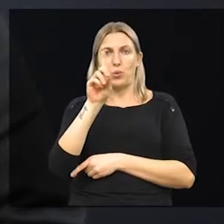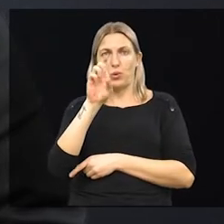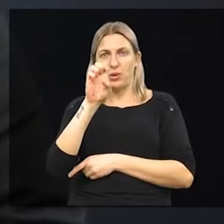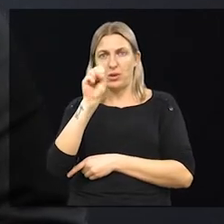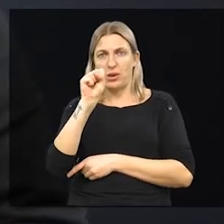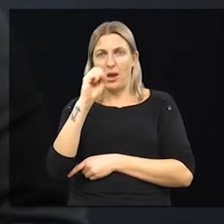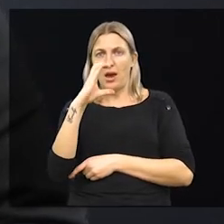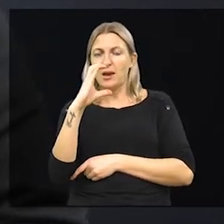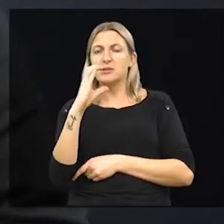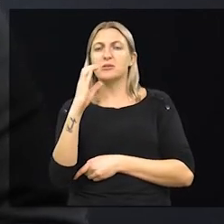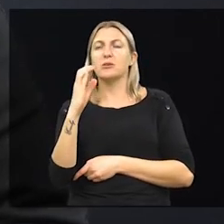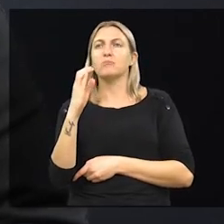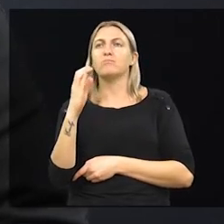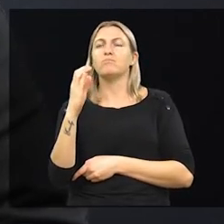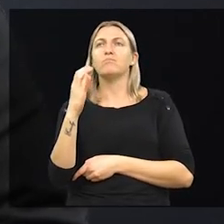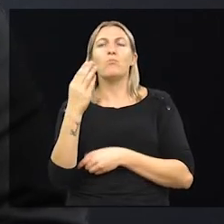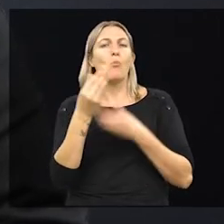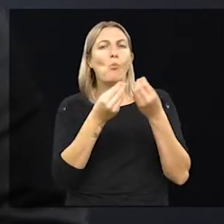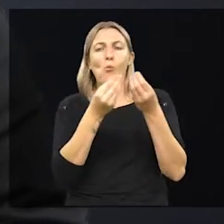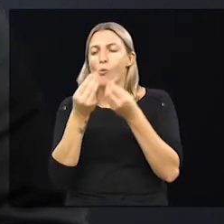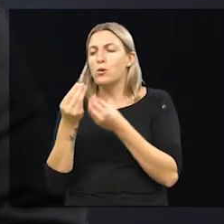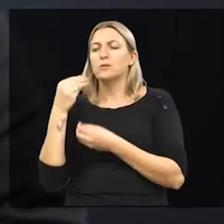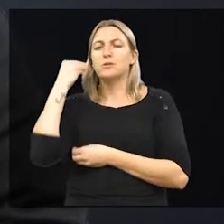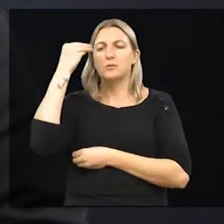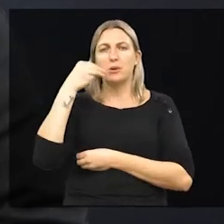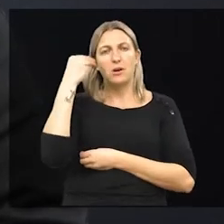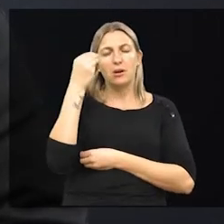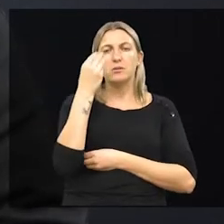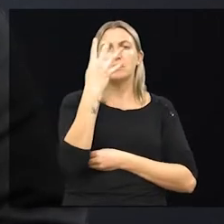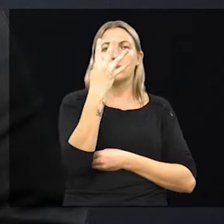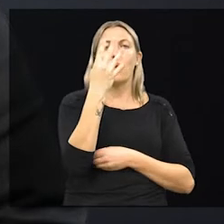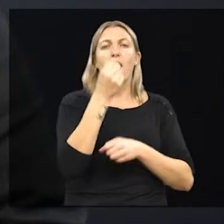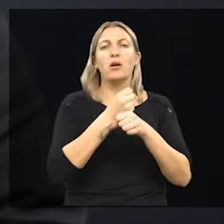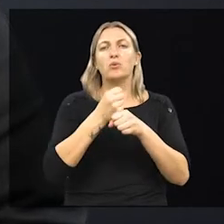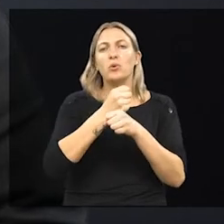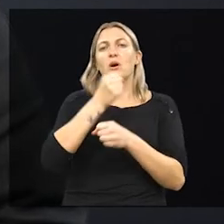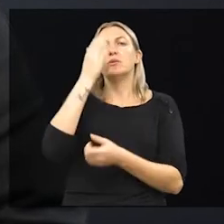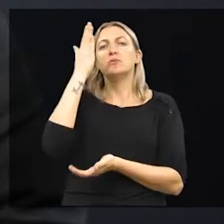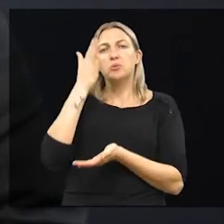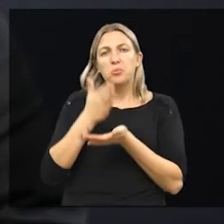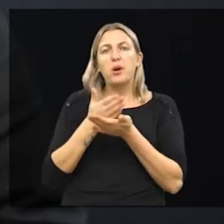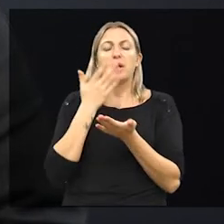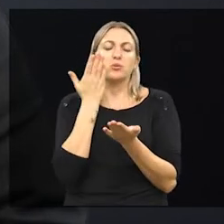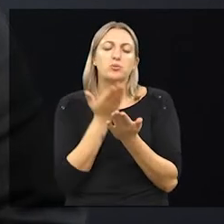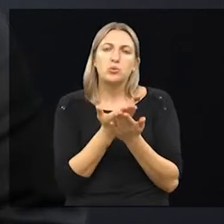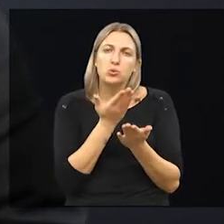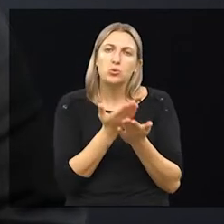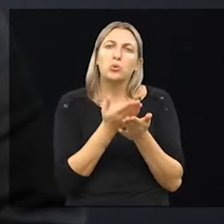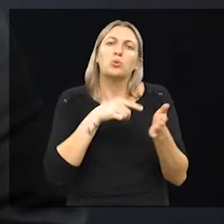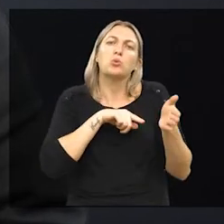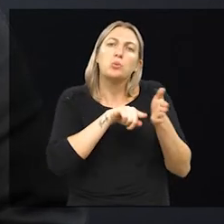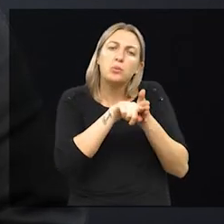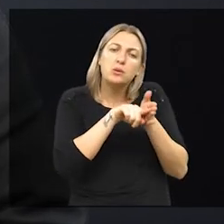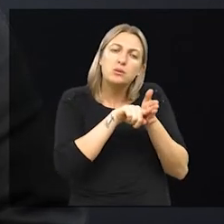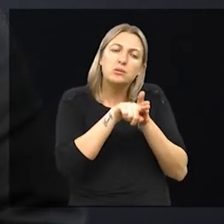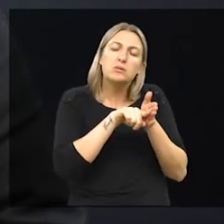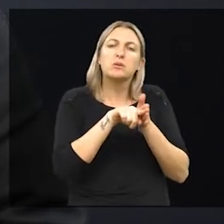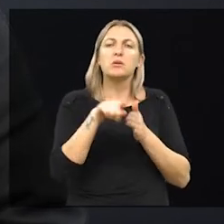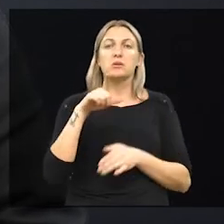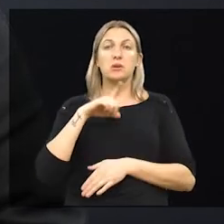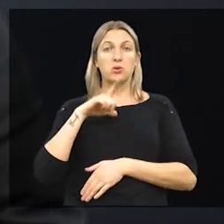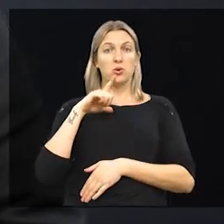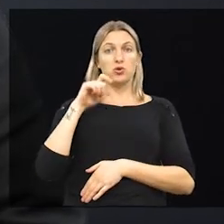né porém a universidade ela me proporcionou inúmeras experiências foram quatro anos e meio